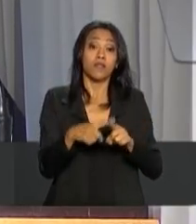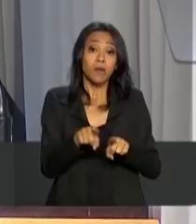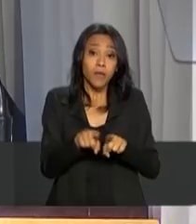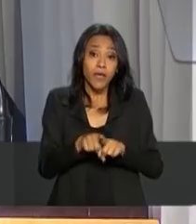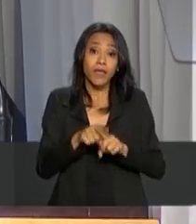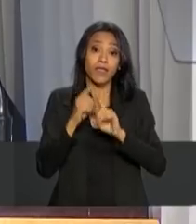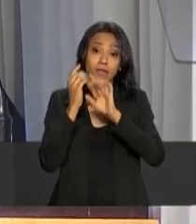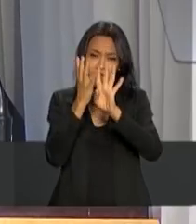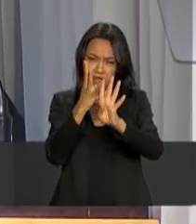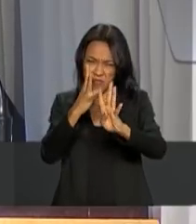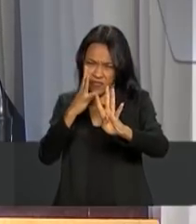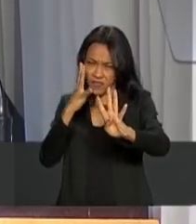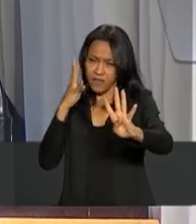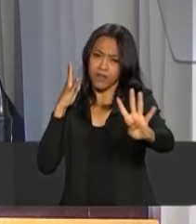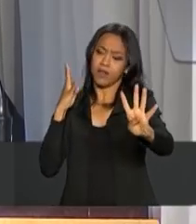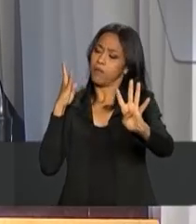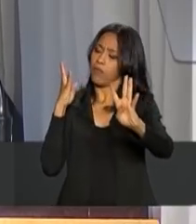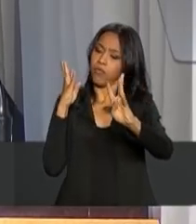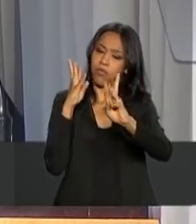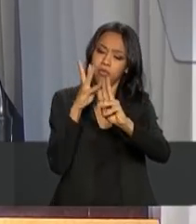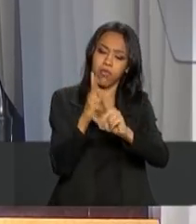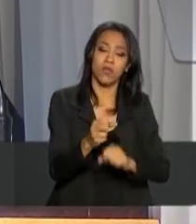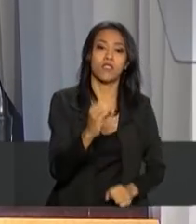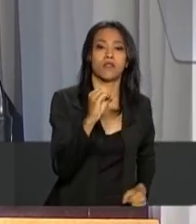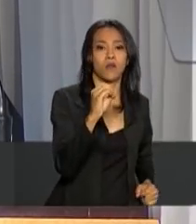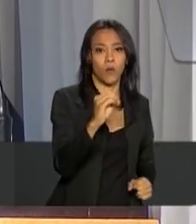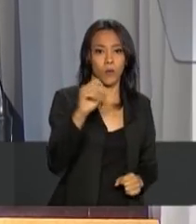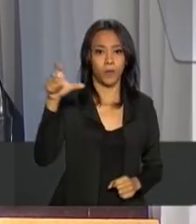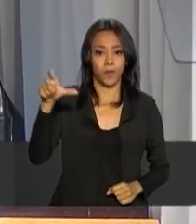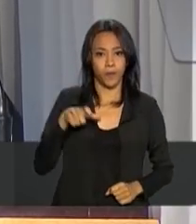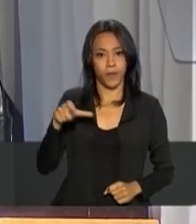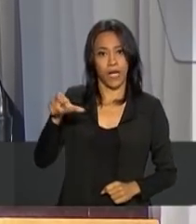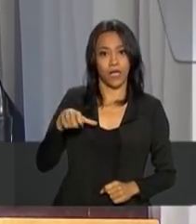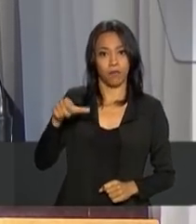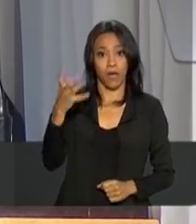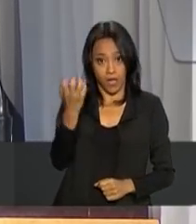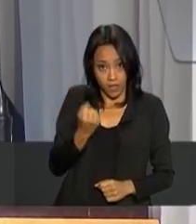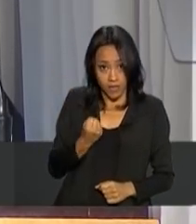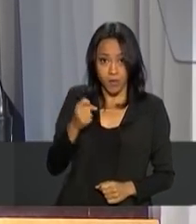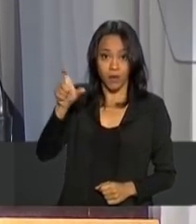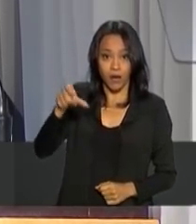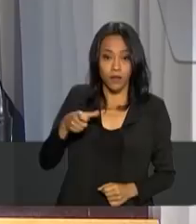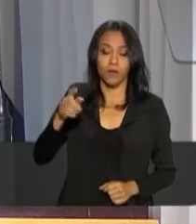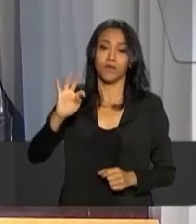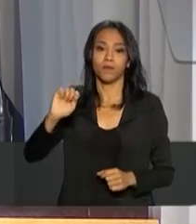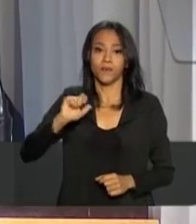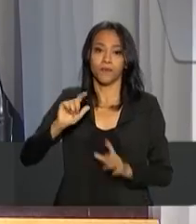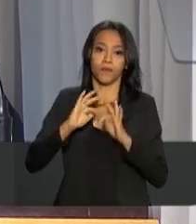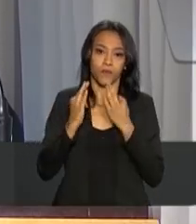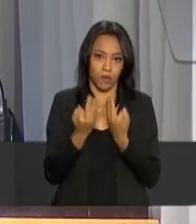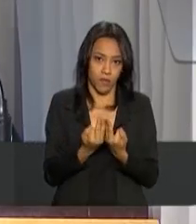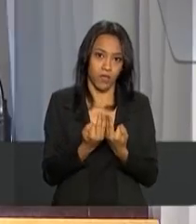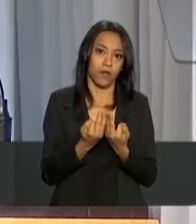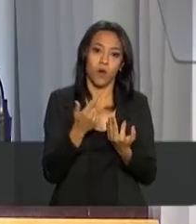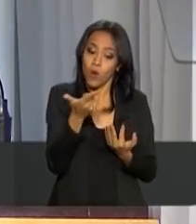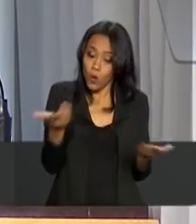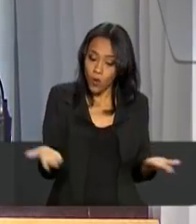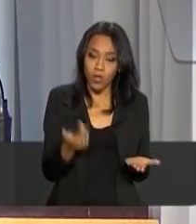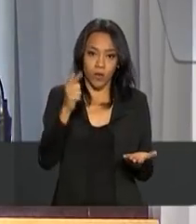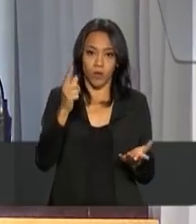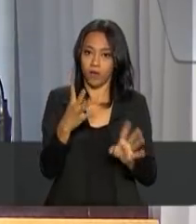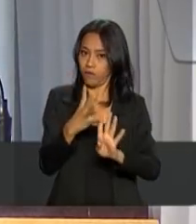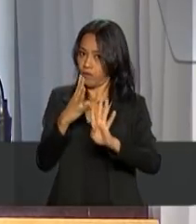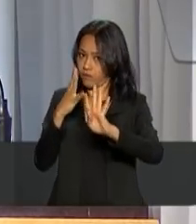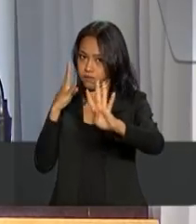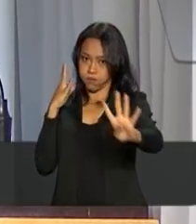Família, porque havia mais de 600, 700 mil que estavam na fila e não conseguiam entrar. Nós zeramos a fila do Bolsa Família. Mas temos a